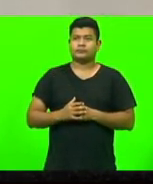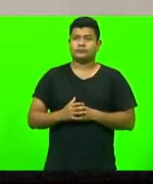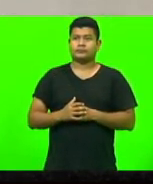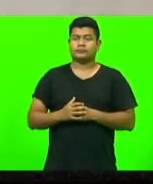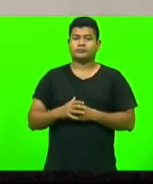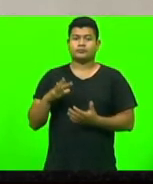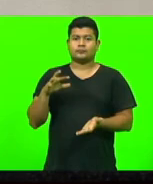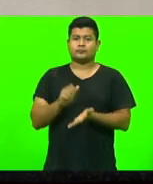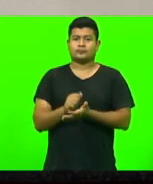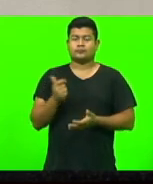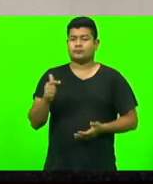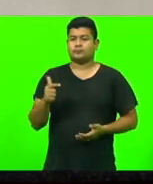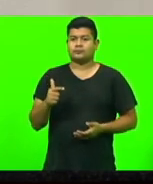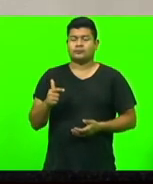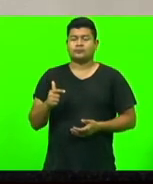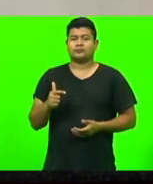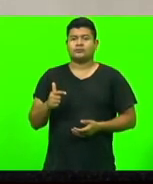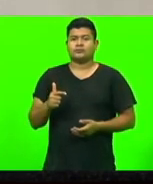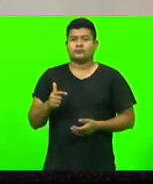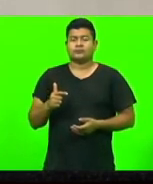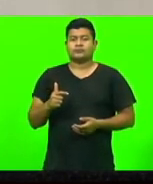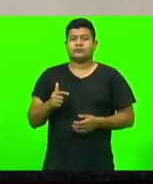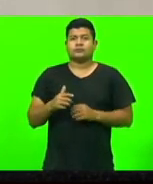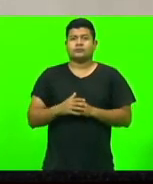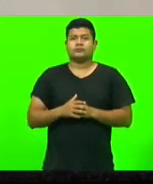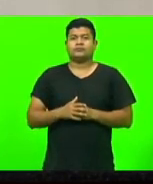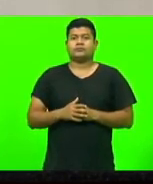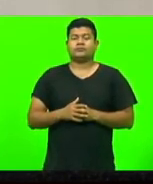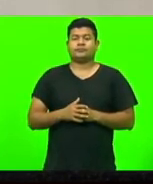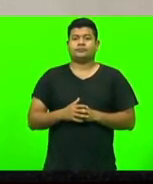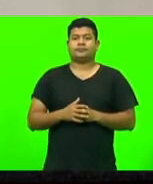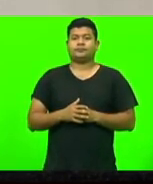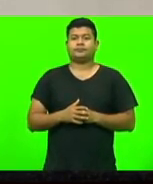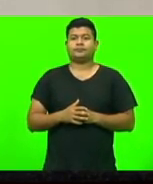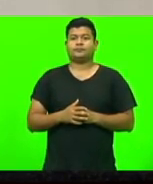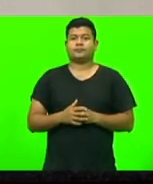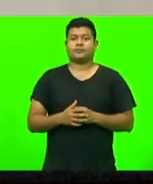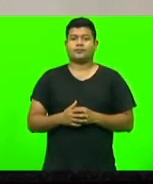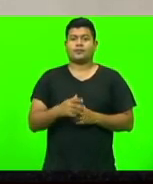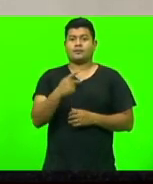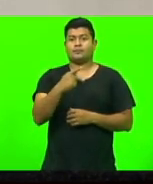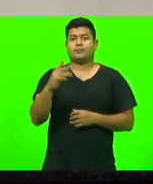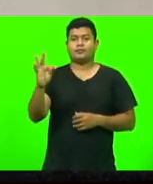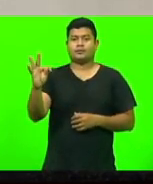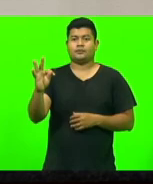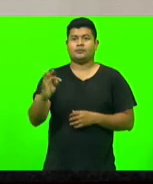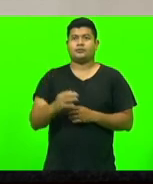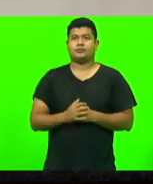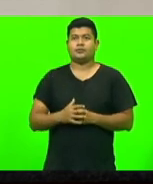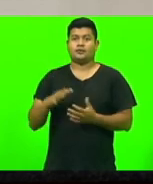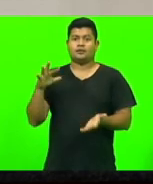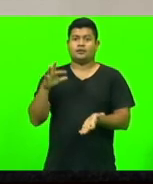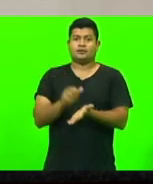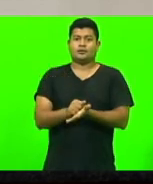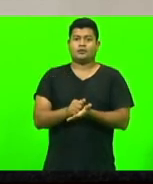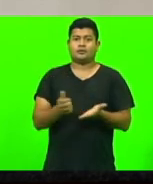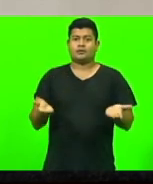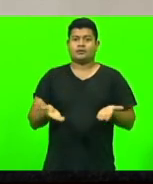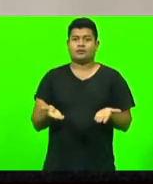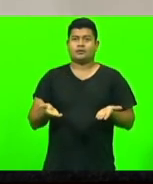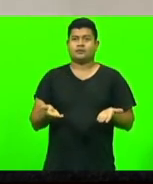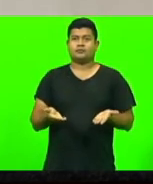Não havendo oradores inscritos, o segundo horário pertence ao PT. Inscrito para falar,